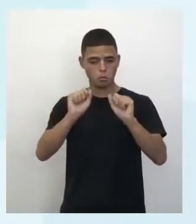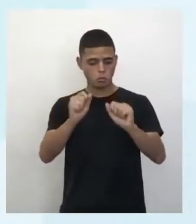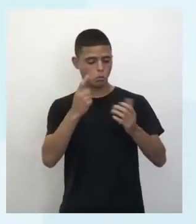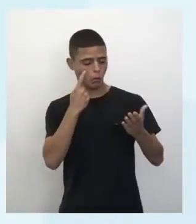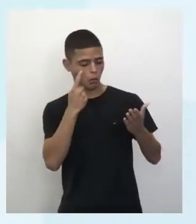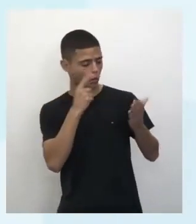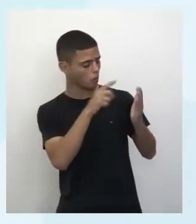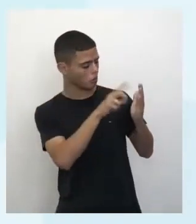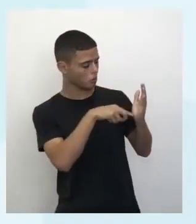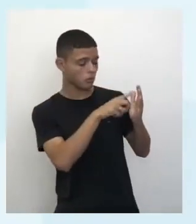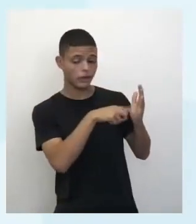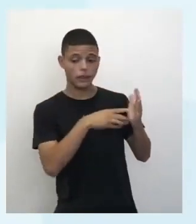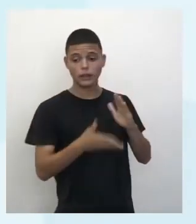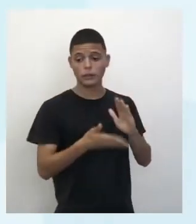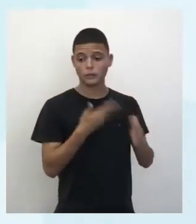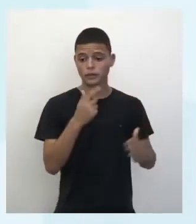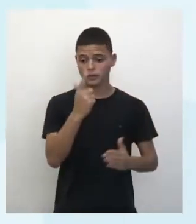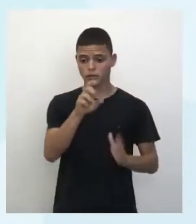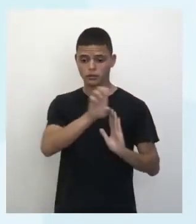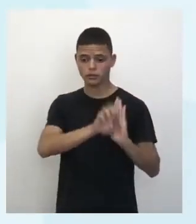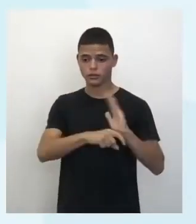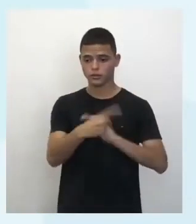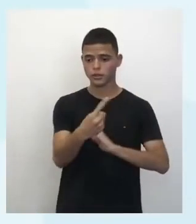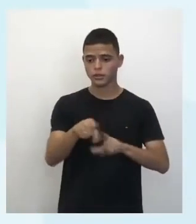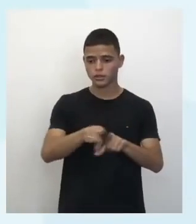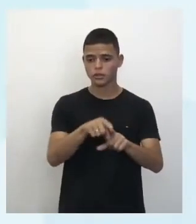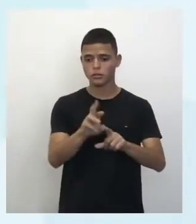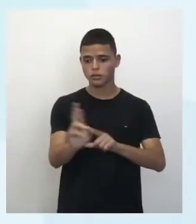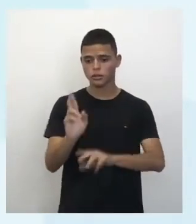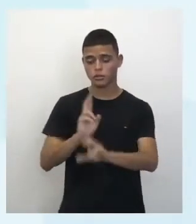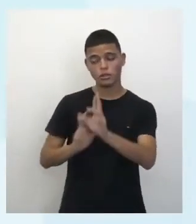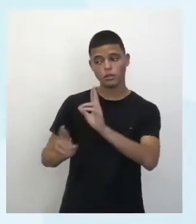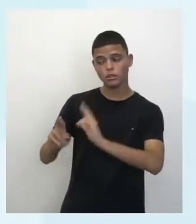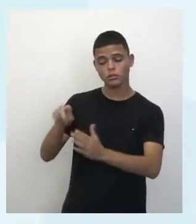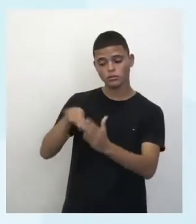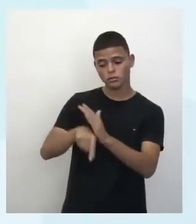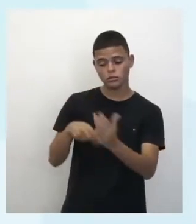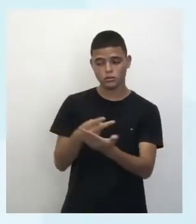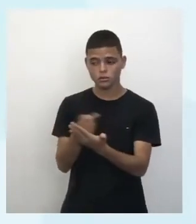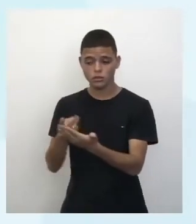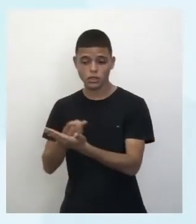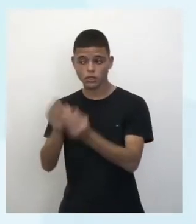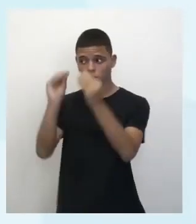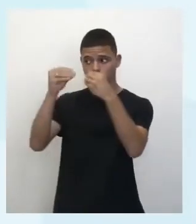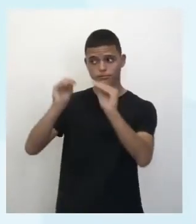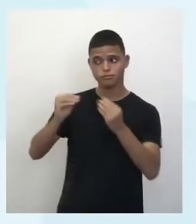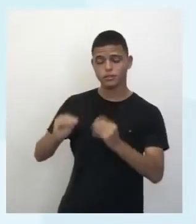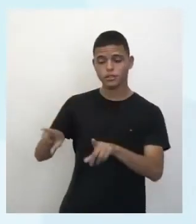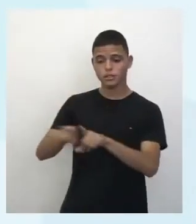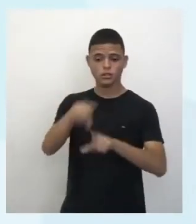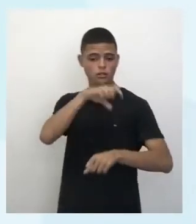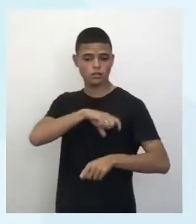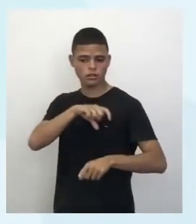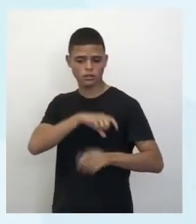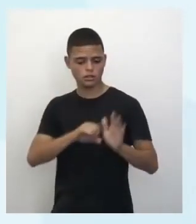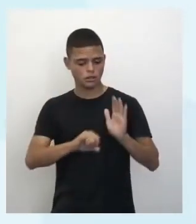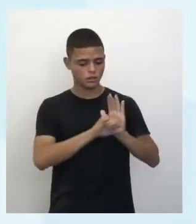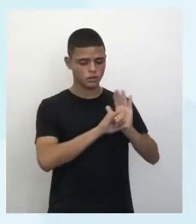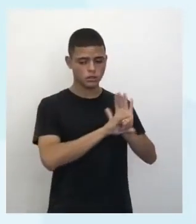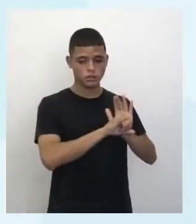na primeira página do documento. Os resultados do estudo serão analisados, publicados e a identidade dos participantes será mantida